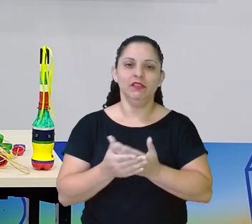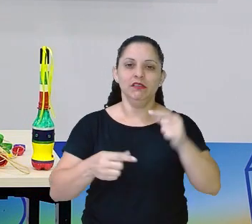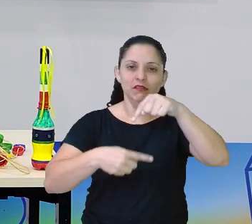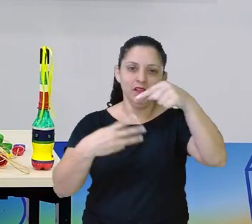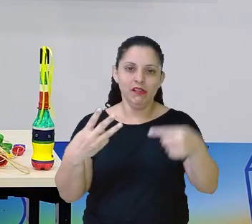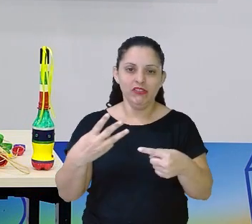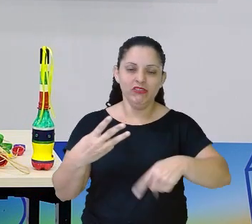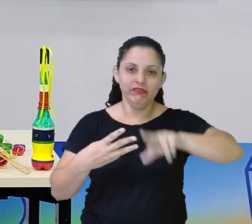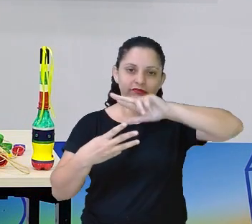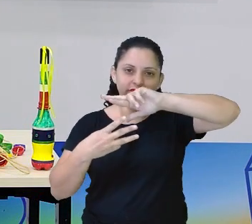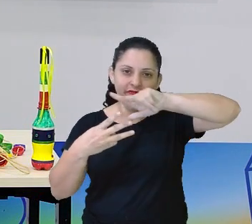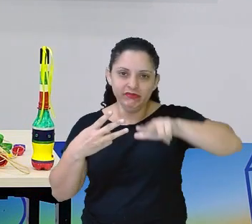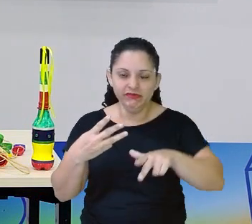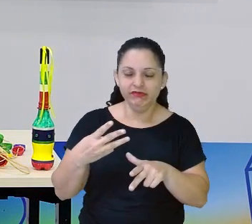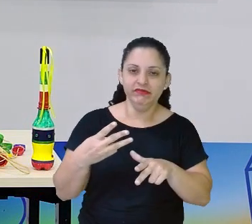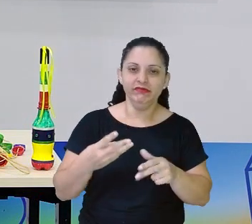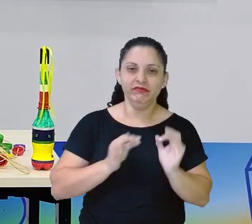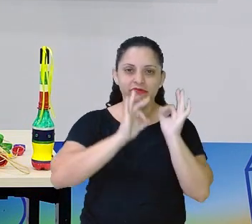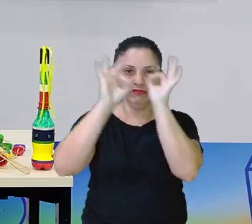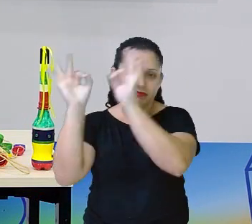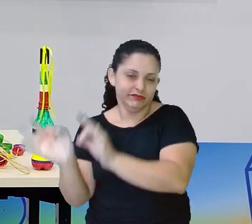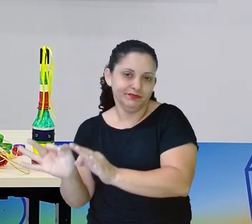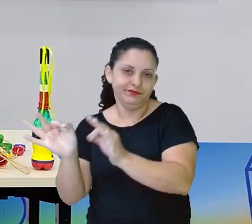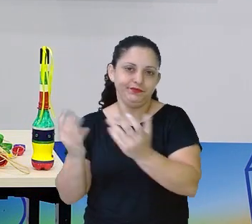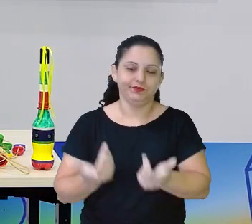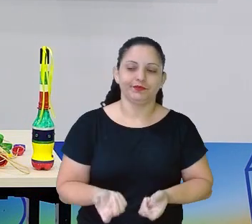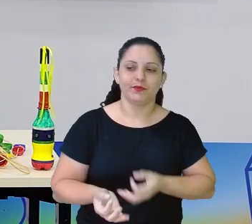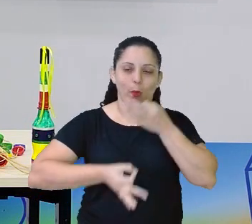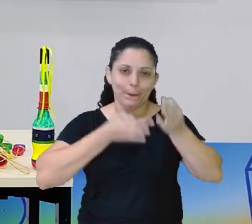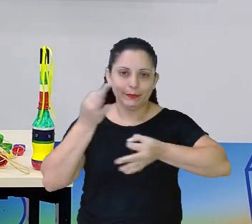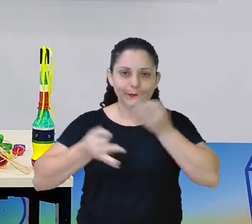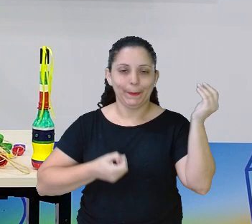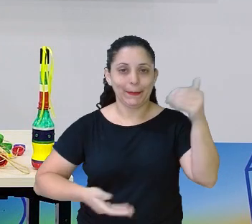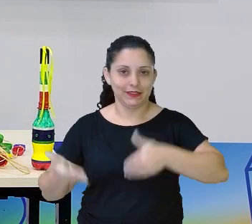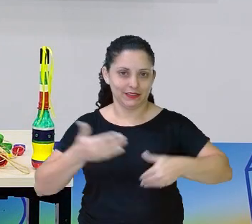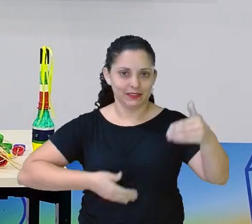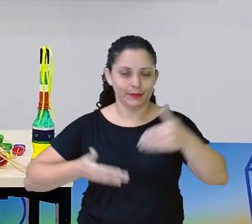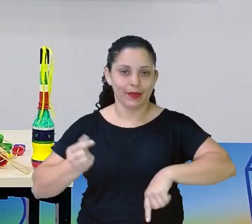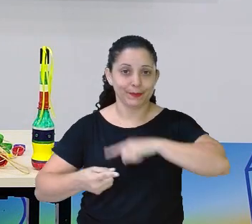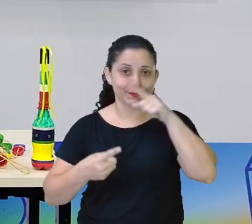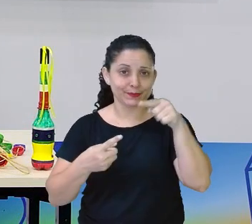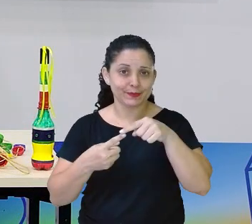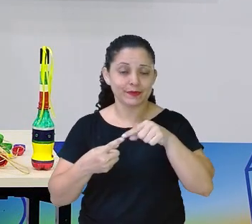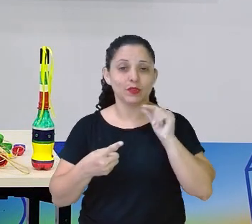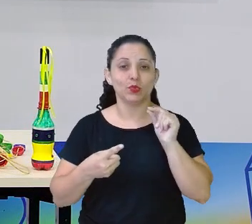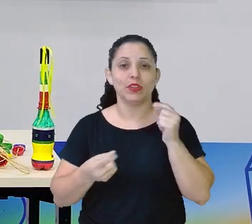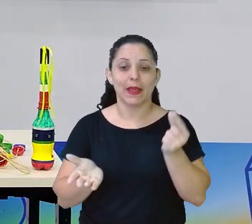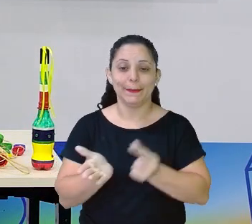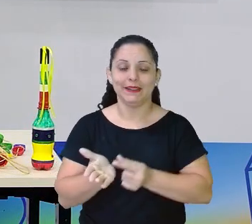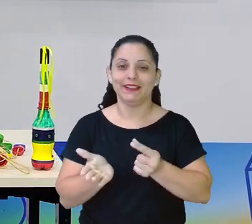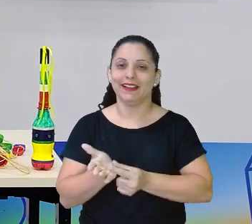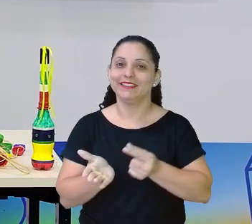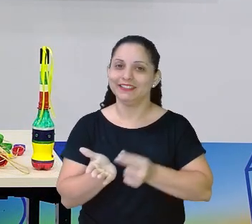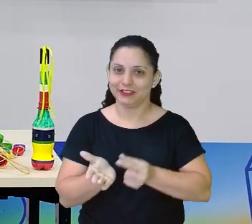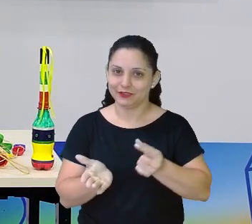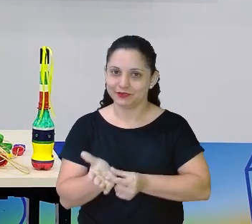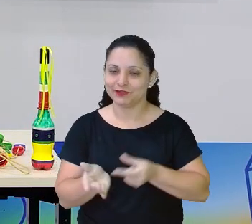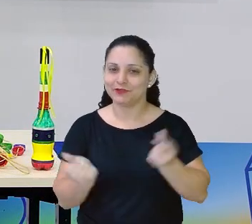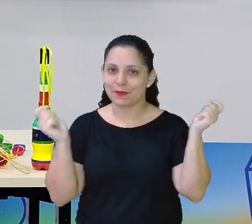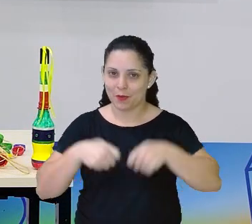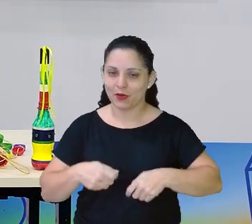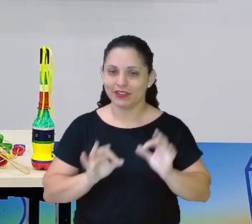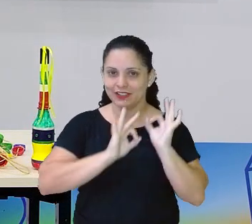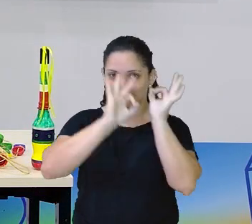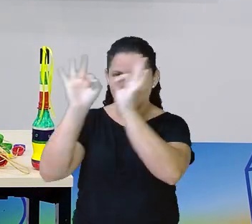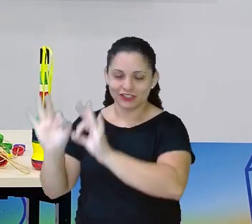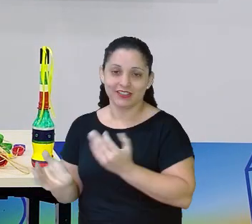para assistir às aulas, acompanhar, comentar. A primeira delas é via aplicativo. Você pode assistir às